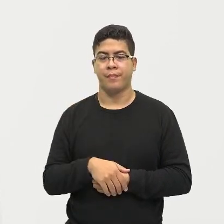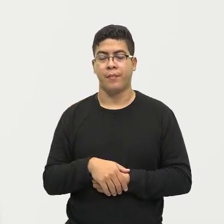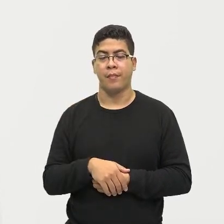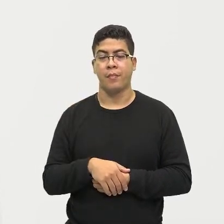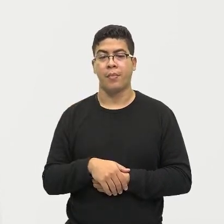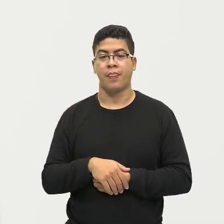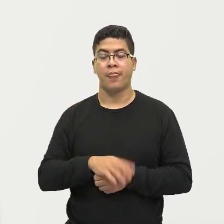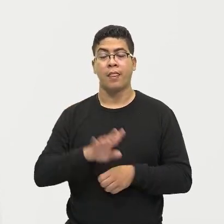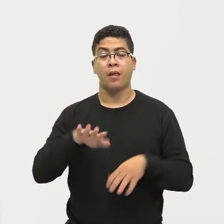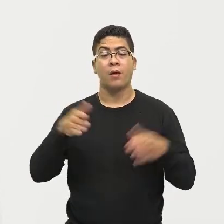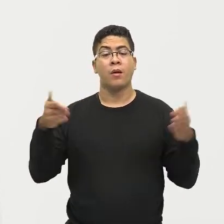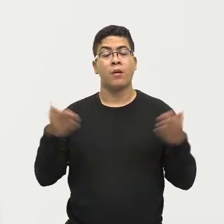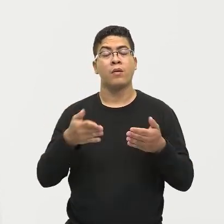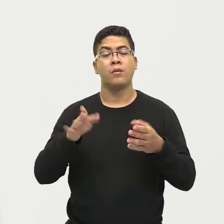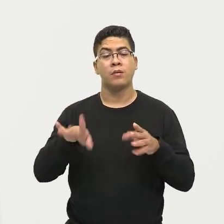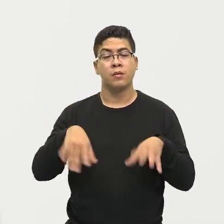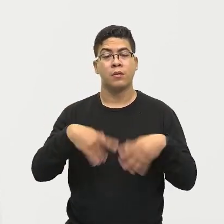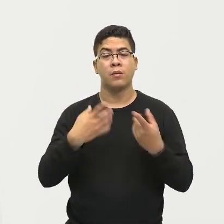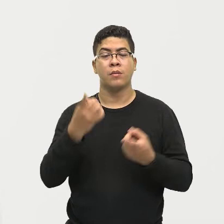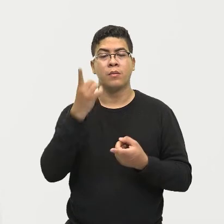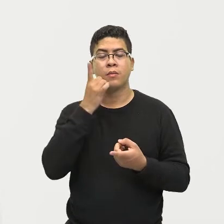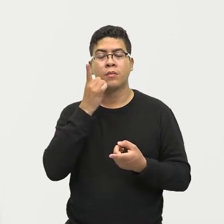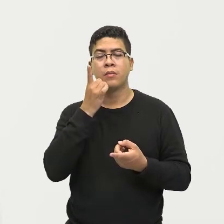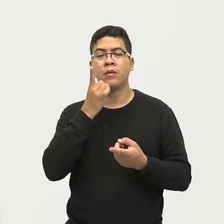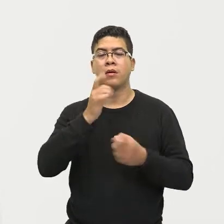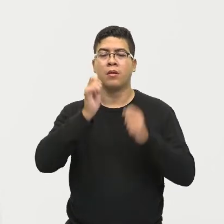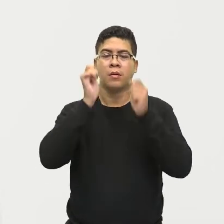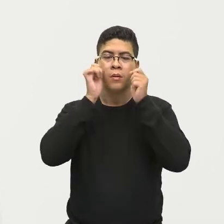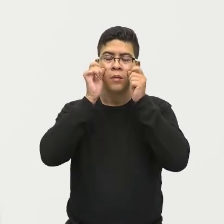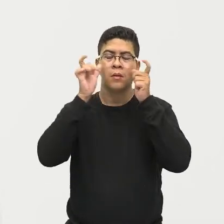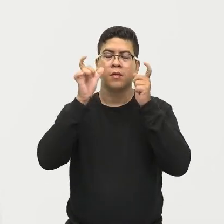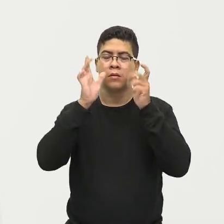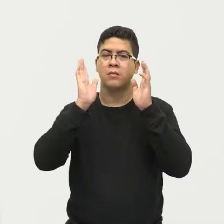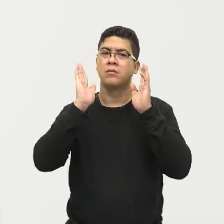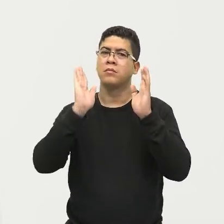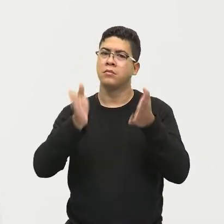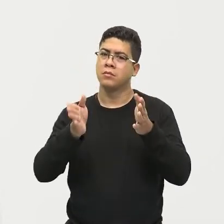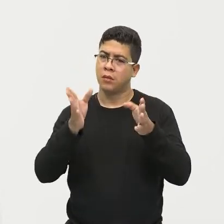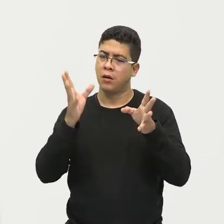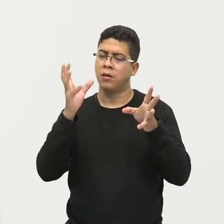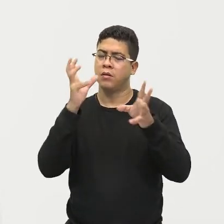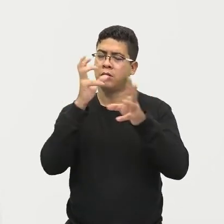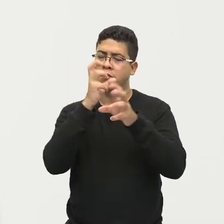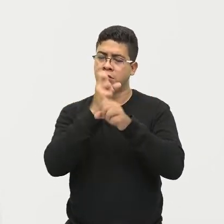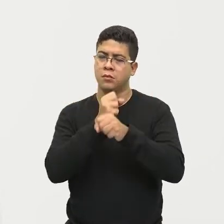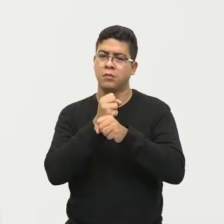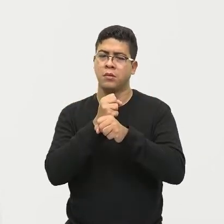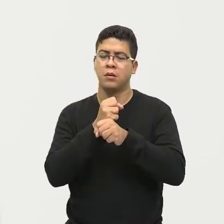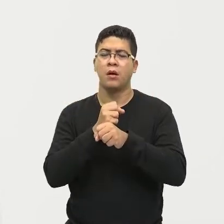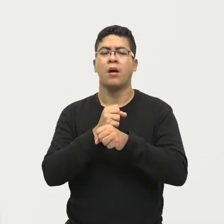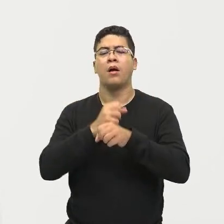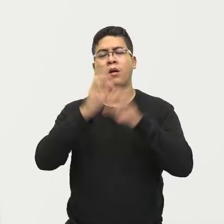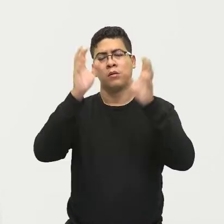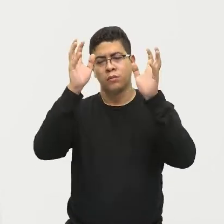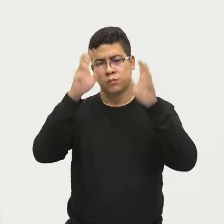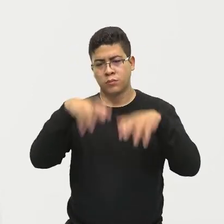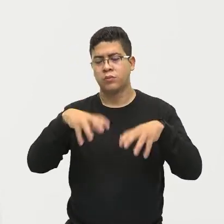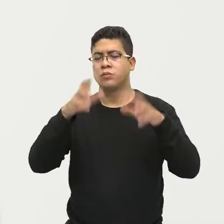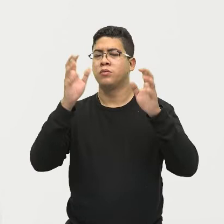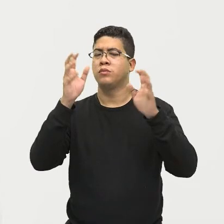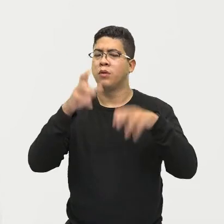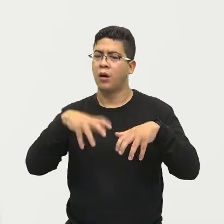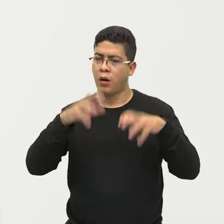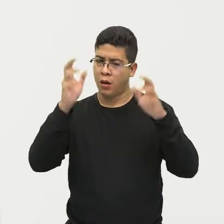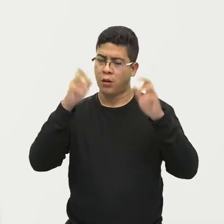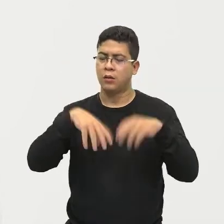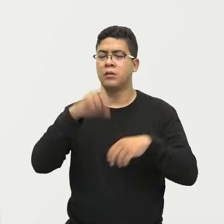embora a manhã já estivesse avançada. Chovia uma triste chuva de